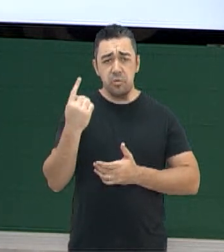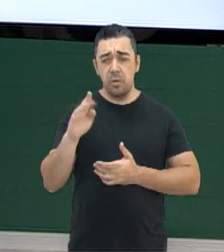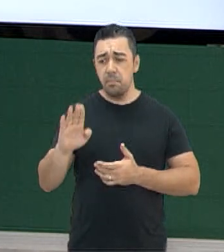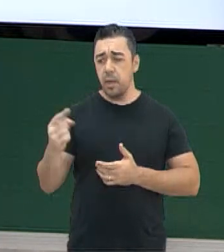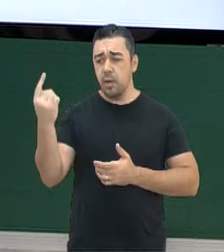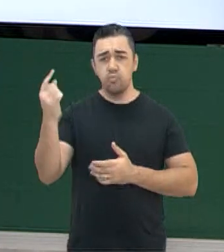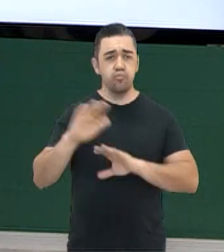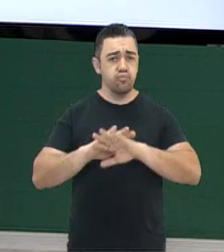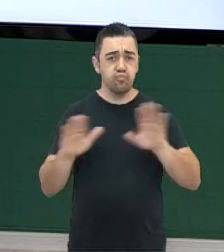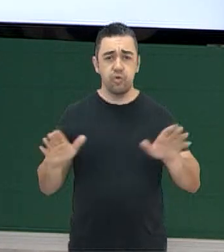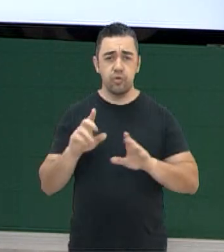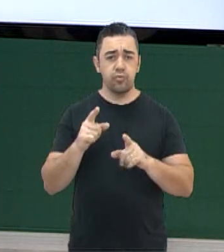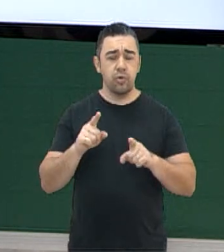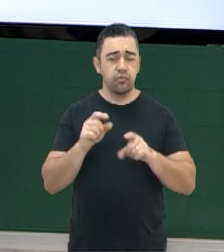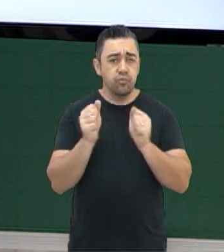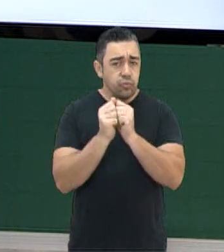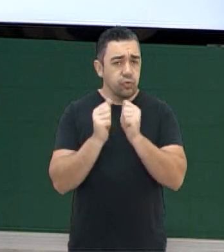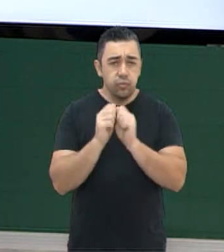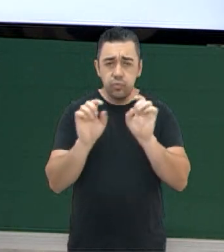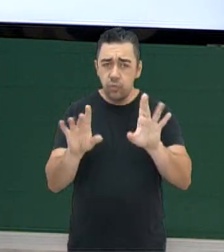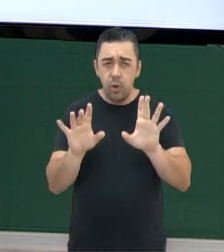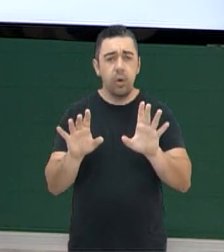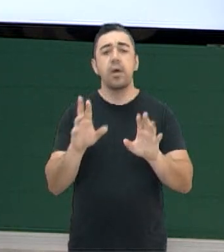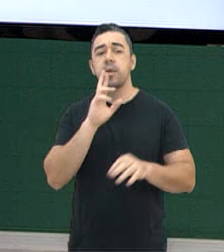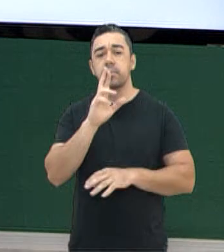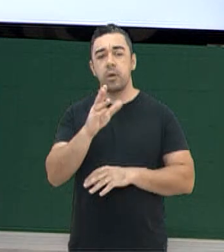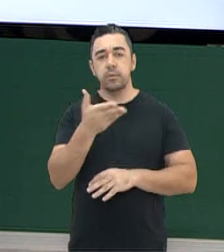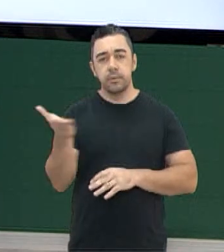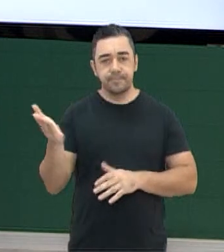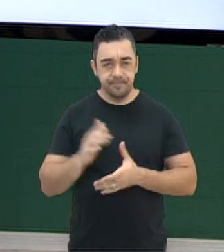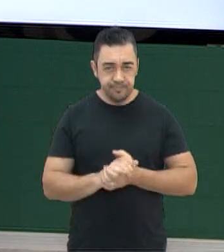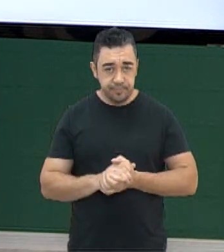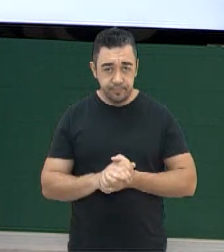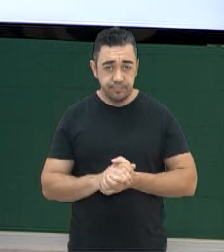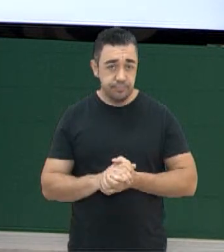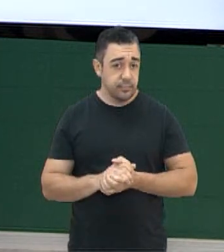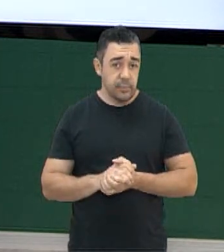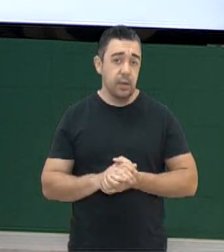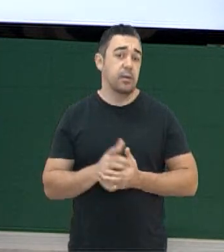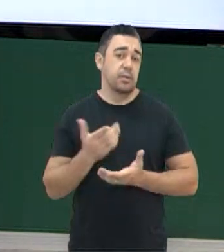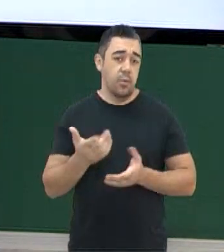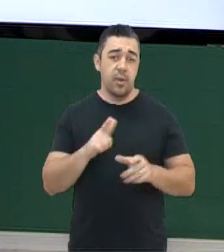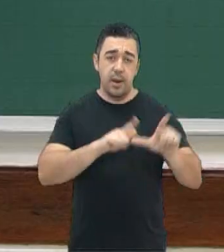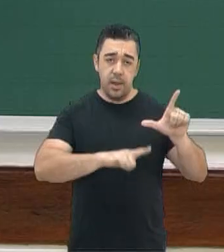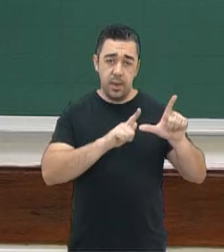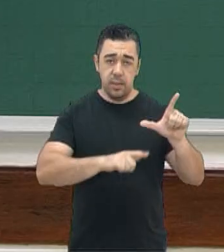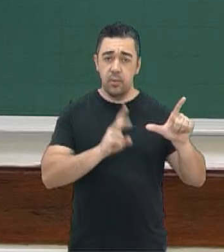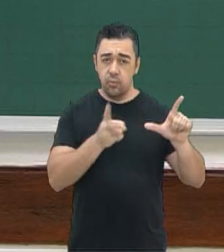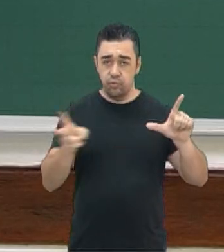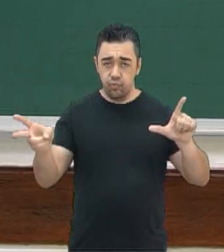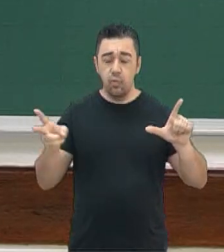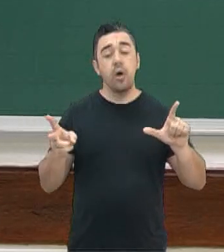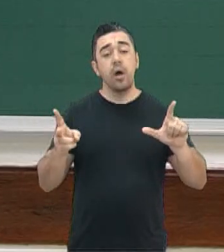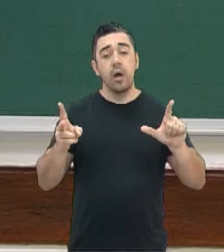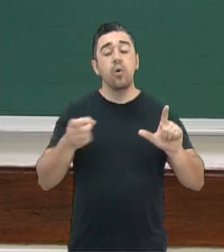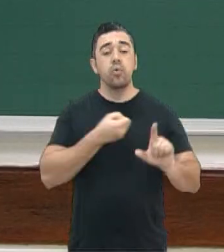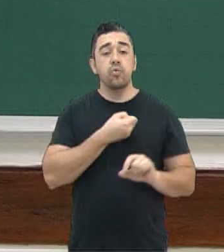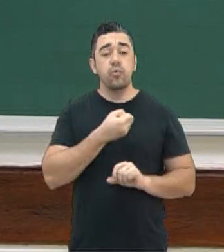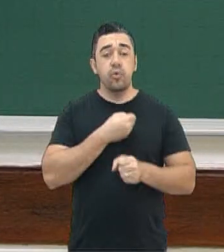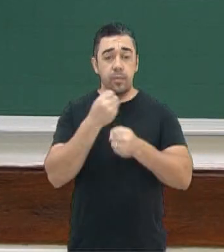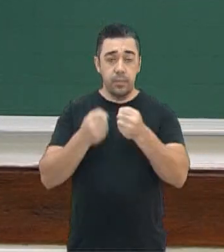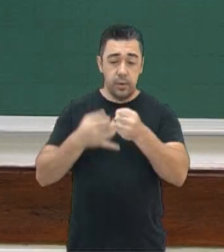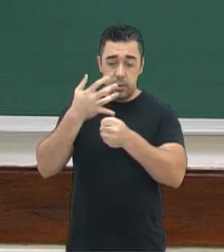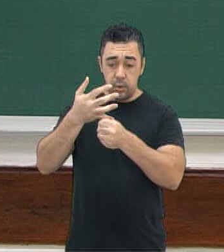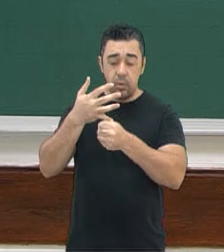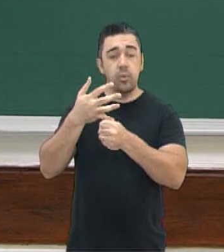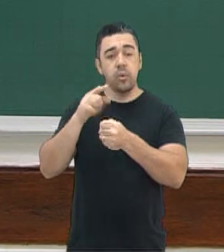ninguém, só vai repetir. Então, essa vai ser minha resposta. Repete-se as letras, multiplica-se os números que acompanham